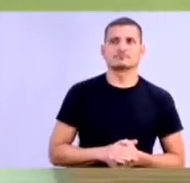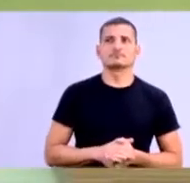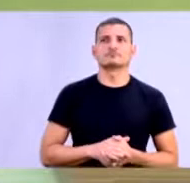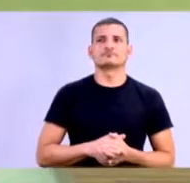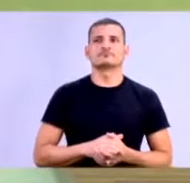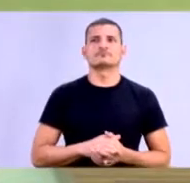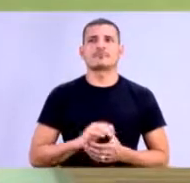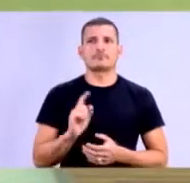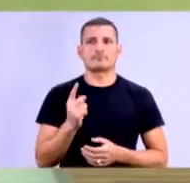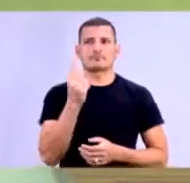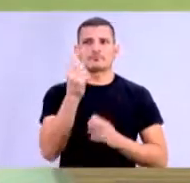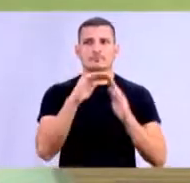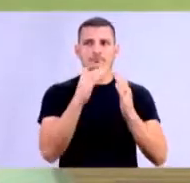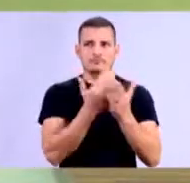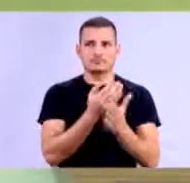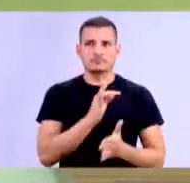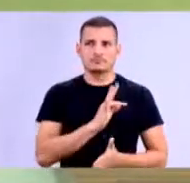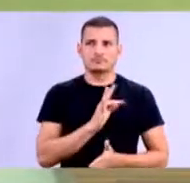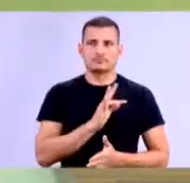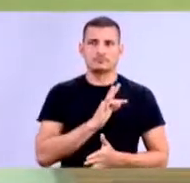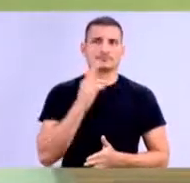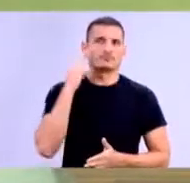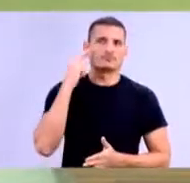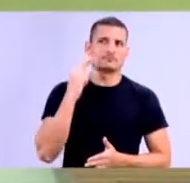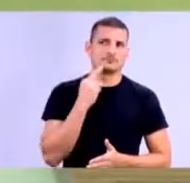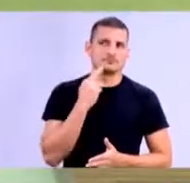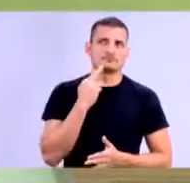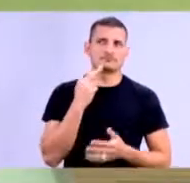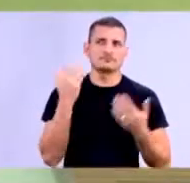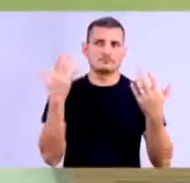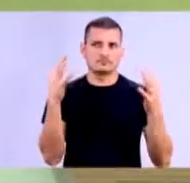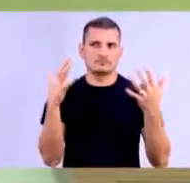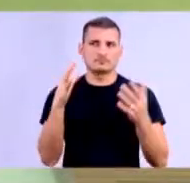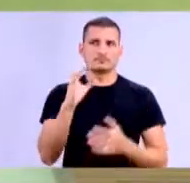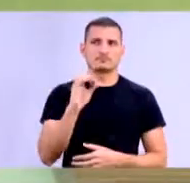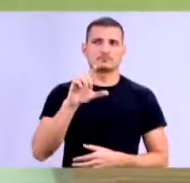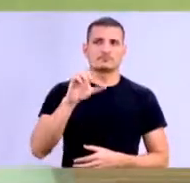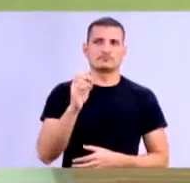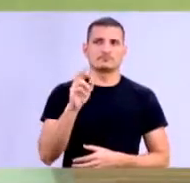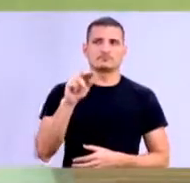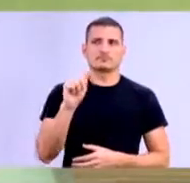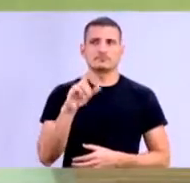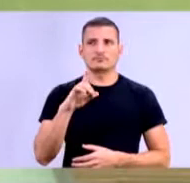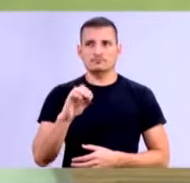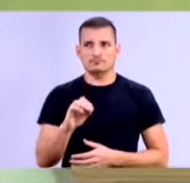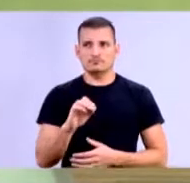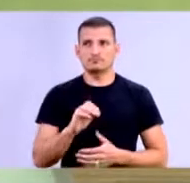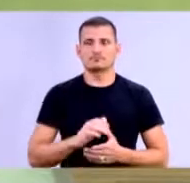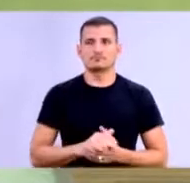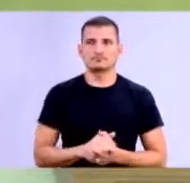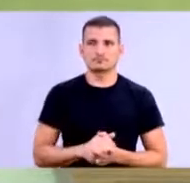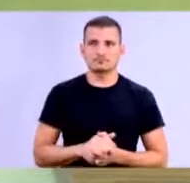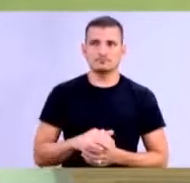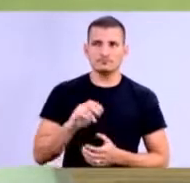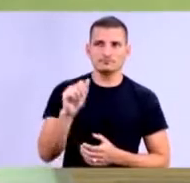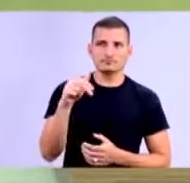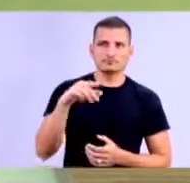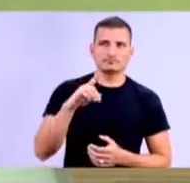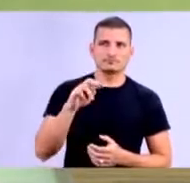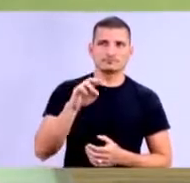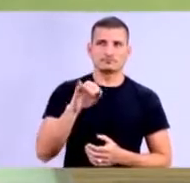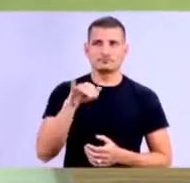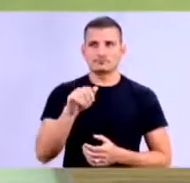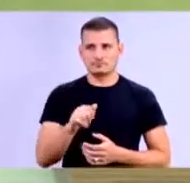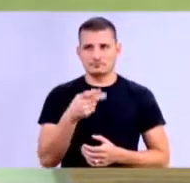técnica aqui do estado de Rondônia, então... Isso. Parabéns aí para Colorado, que continua conosco nessa turma. A Andréia diz que não é